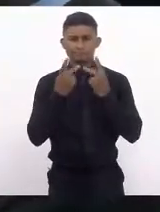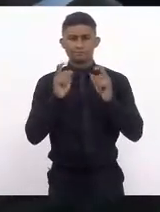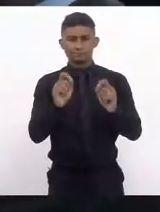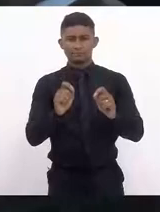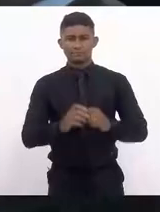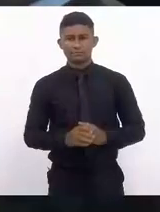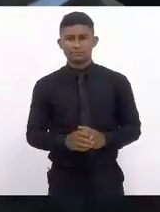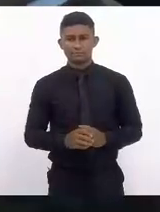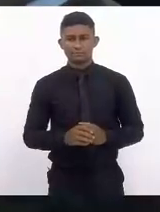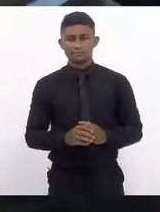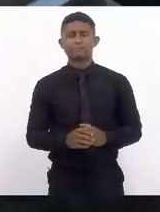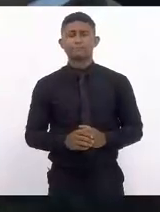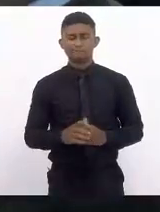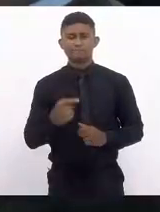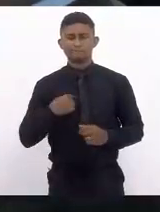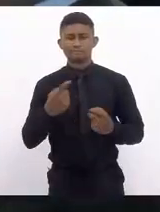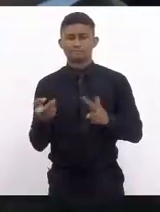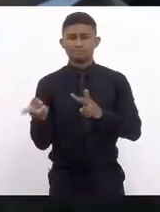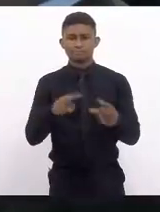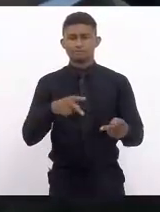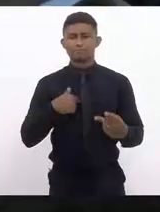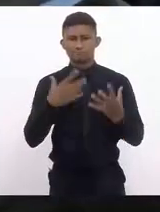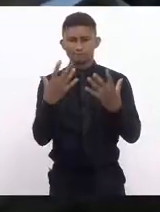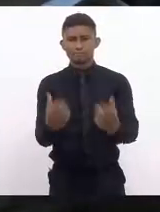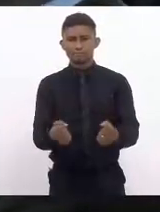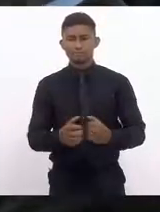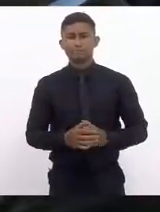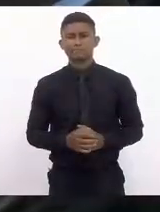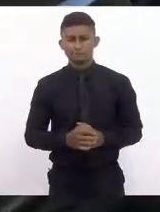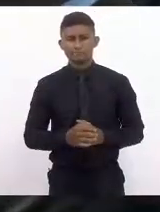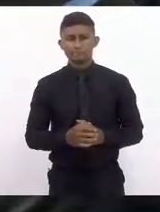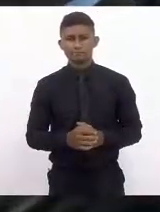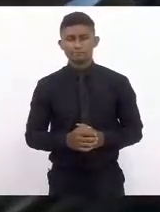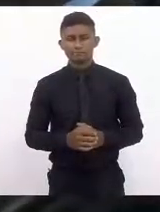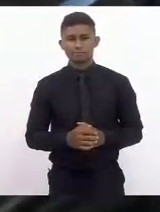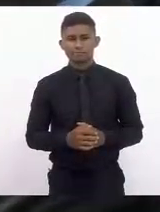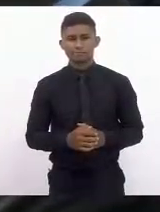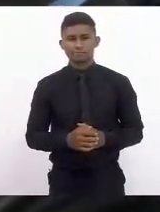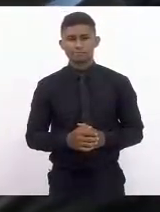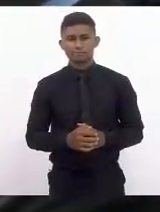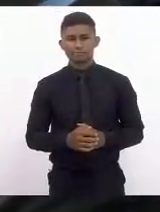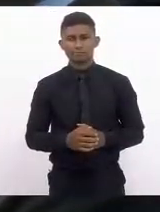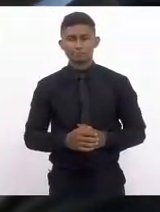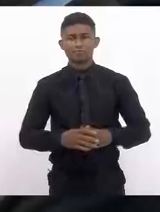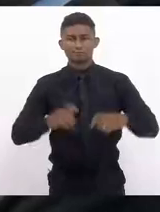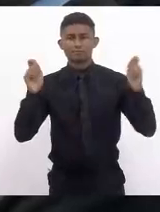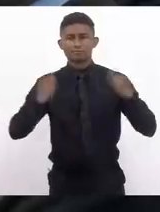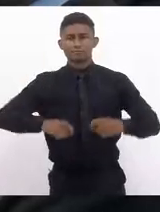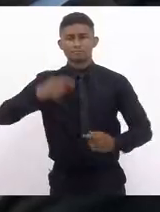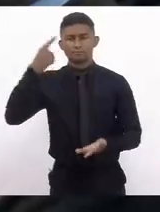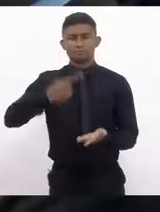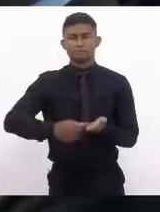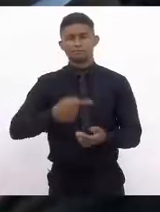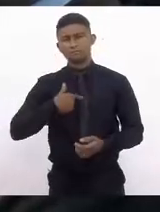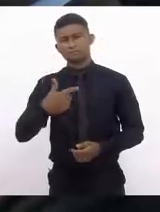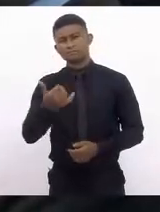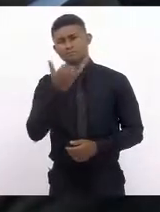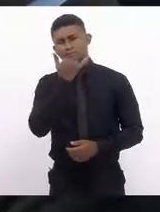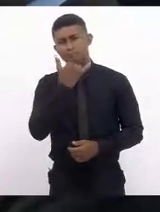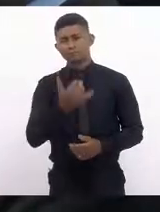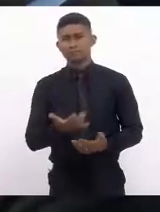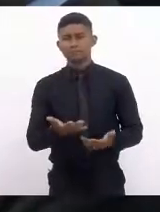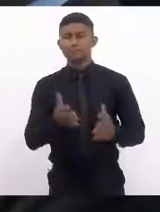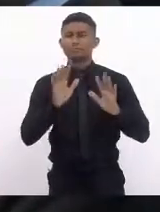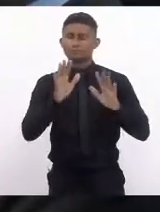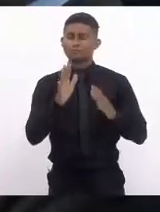vou acolher o encaminhamento de vossa excelência no sentido de que podemos chegar no sense peço desculpa seu presente